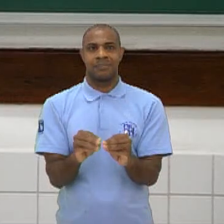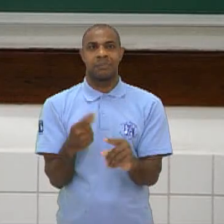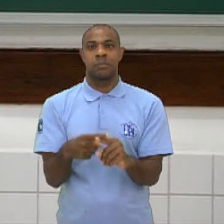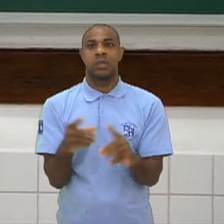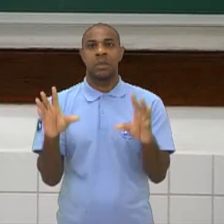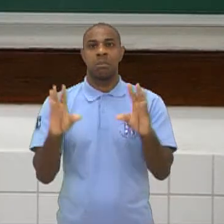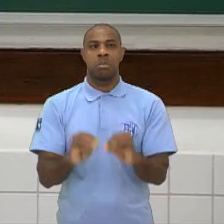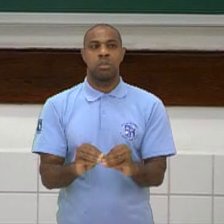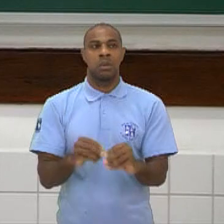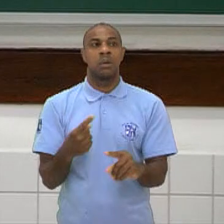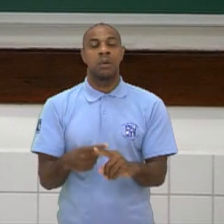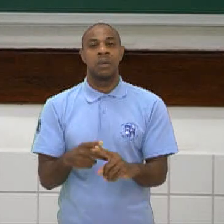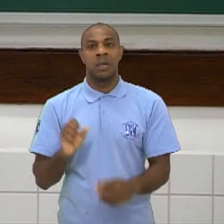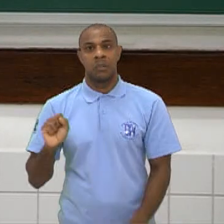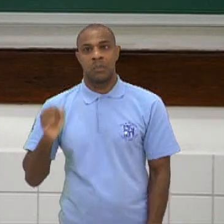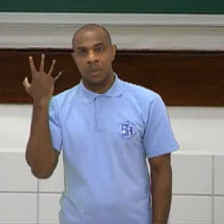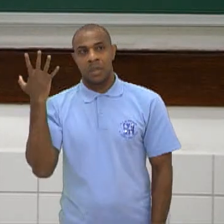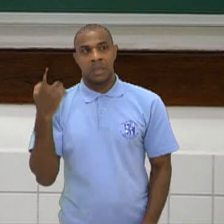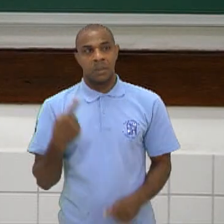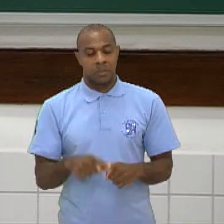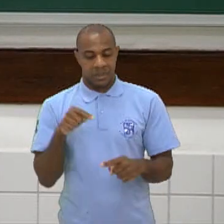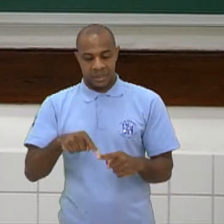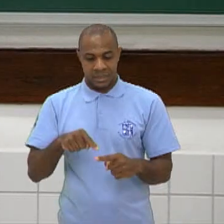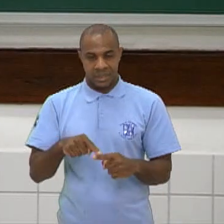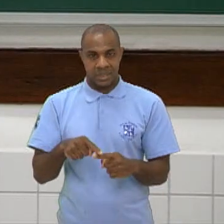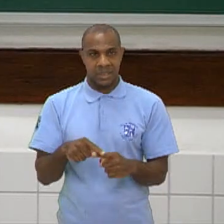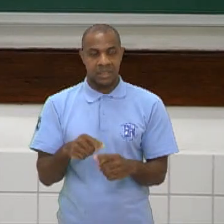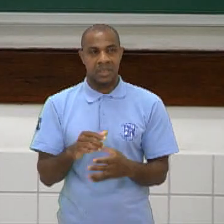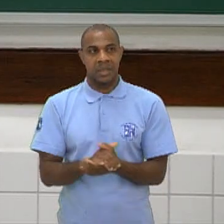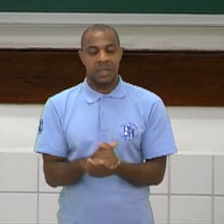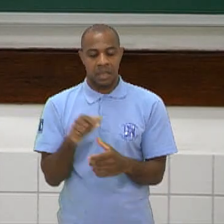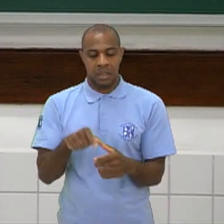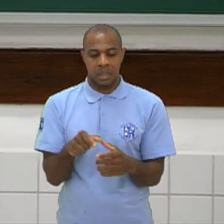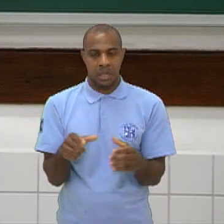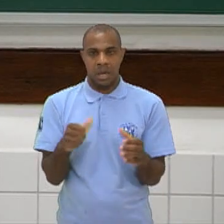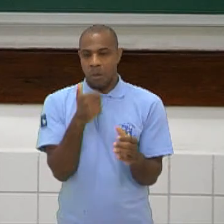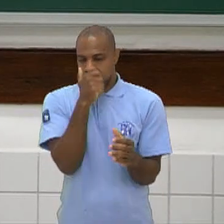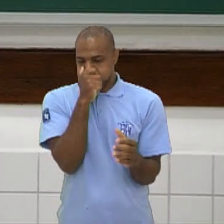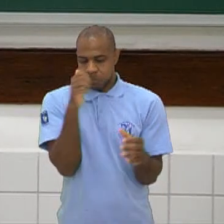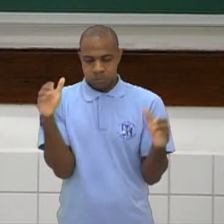gente? Porque a combustão, a queima de qualquer